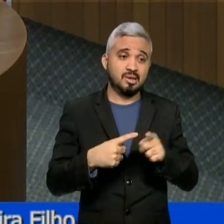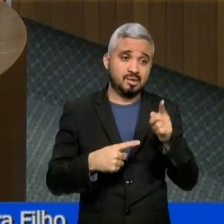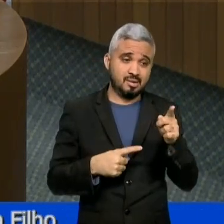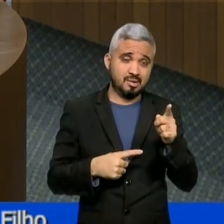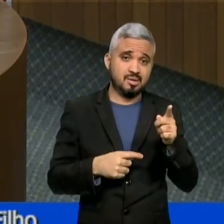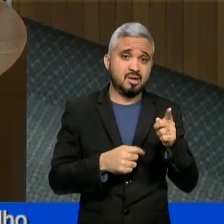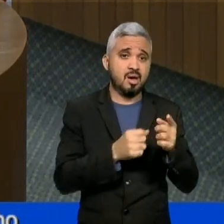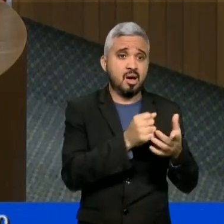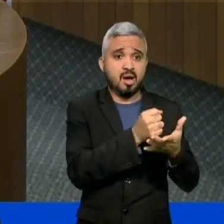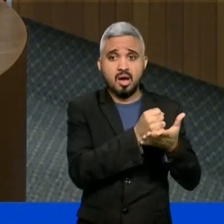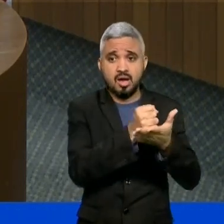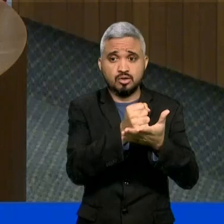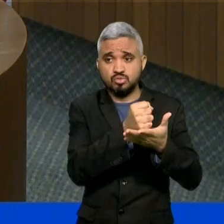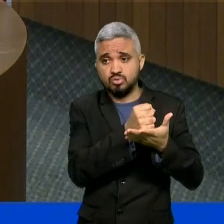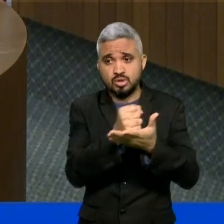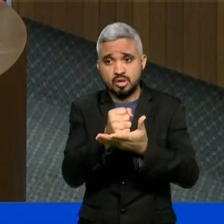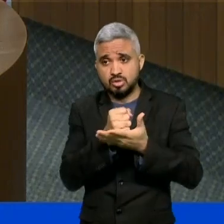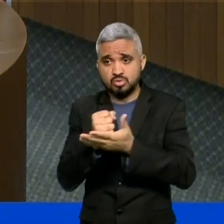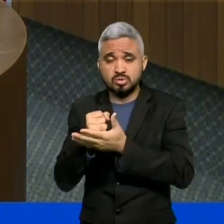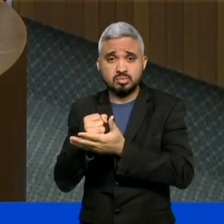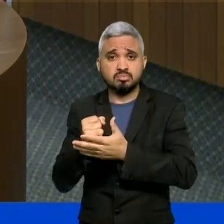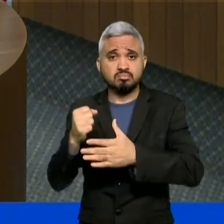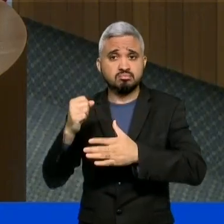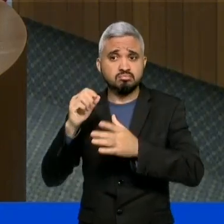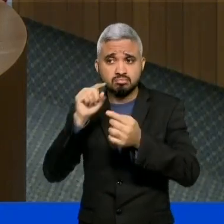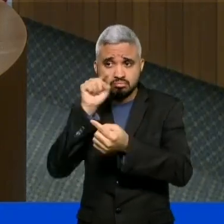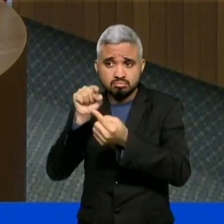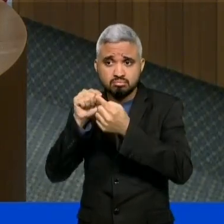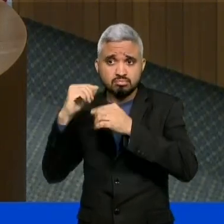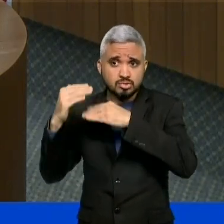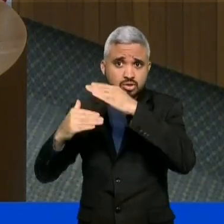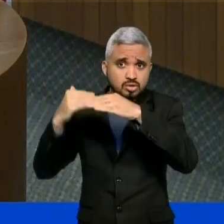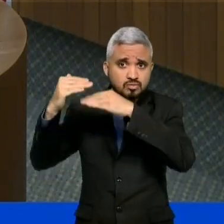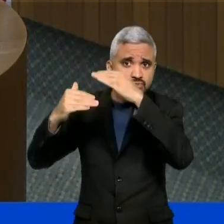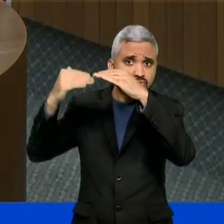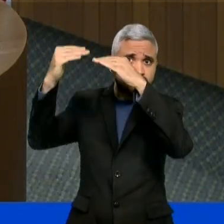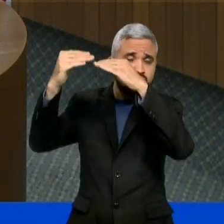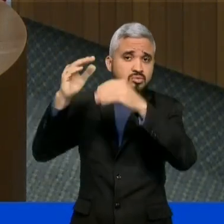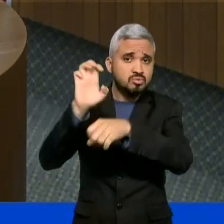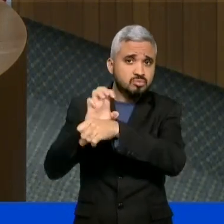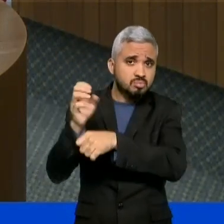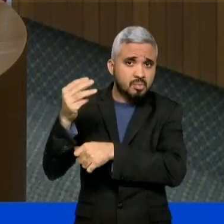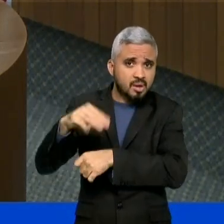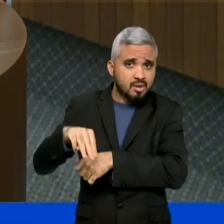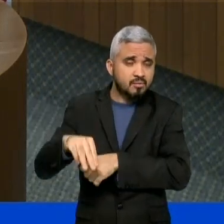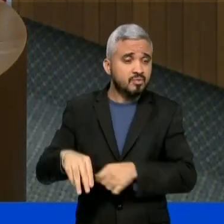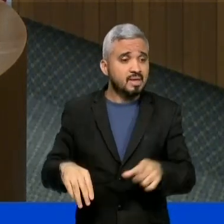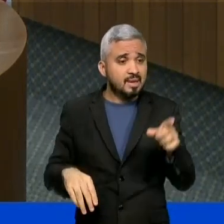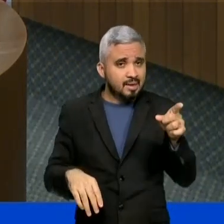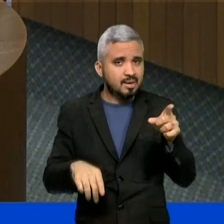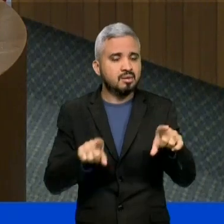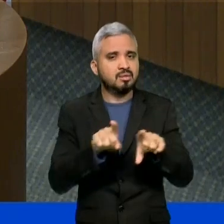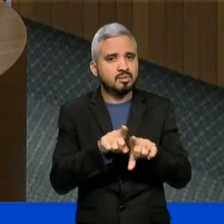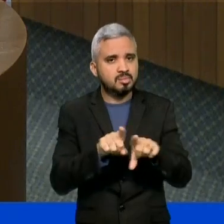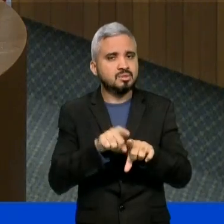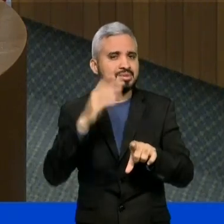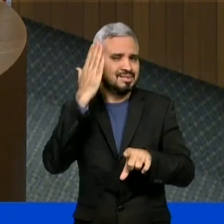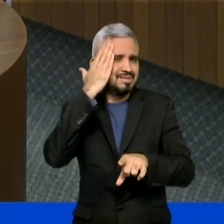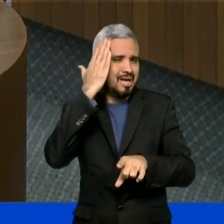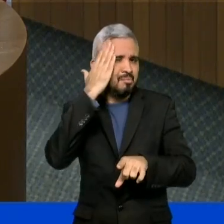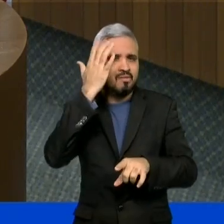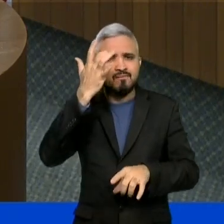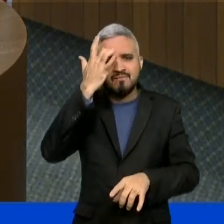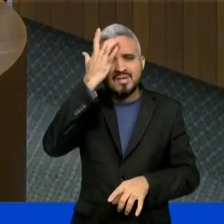de forma direta para o desenvolvimento do Estado, o Aparício sempre foi o homem que construiu as amizades e sempre teve um